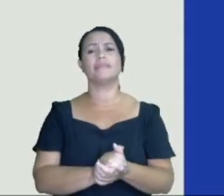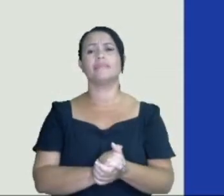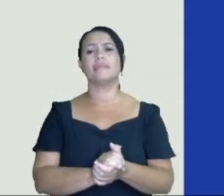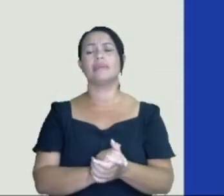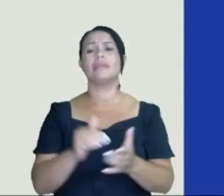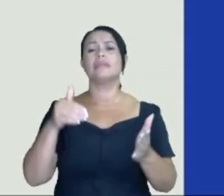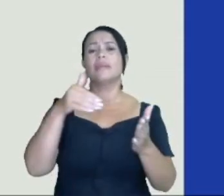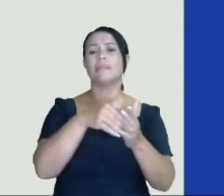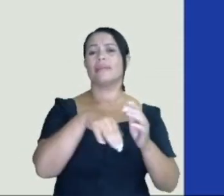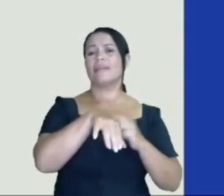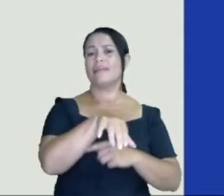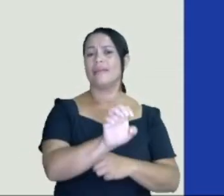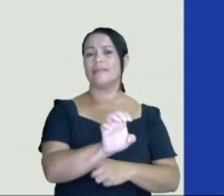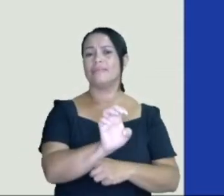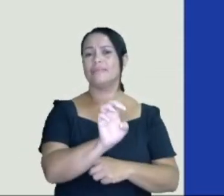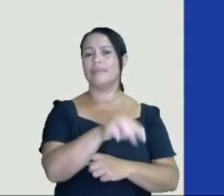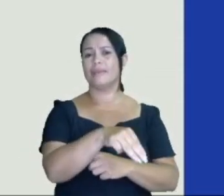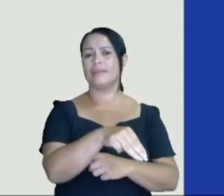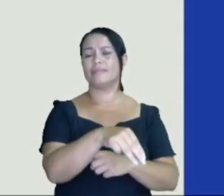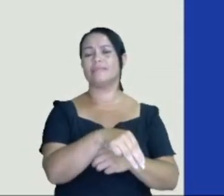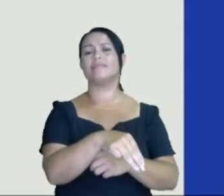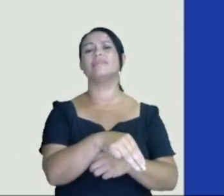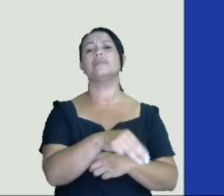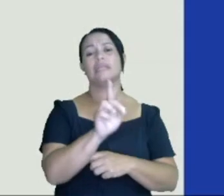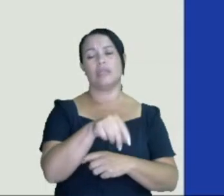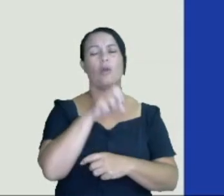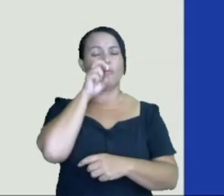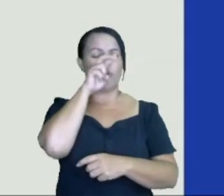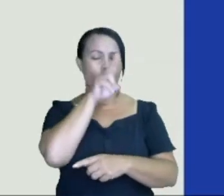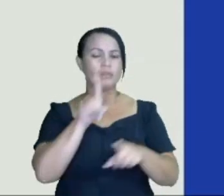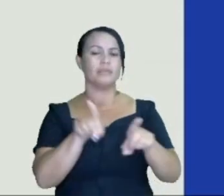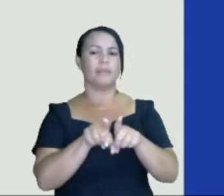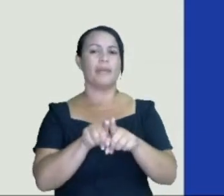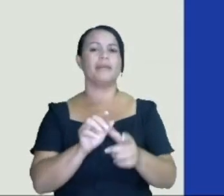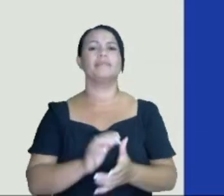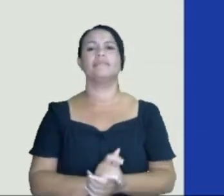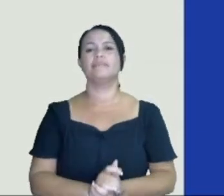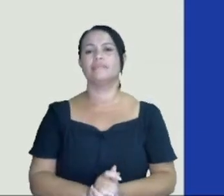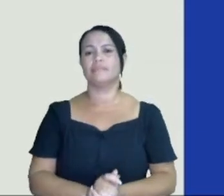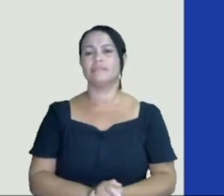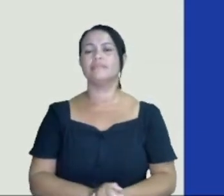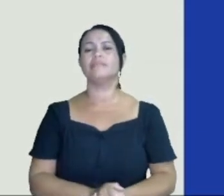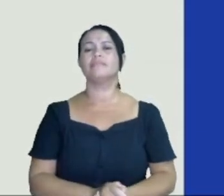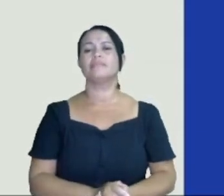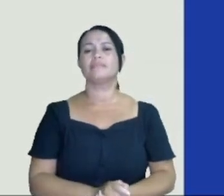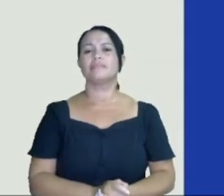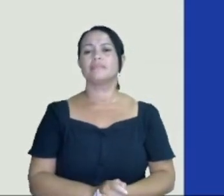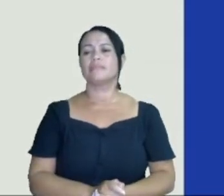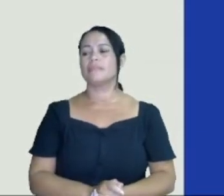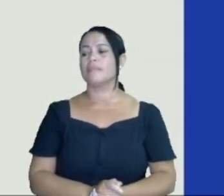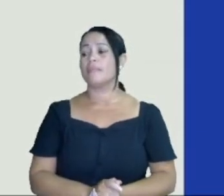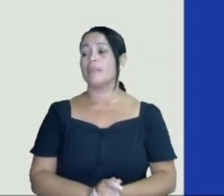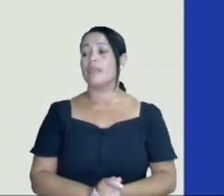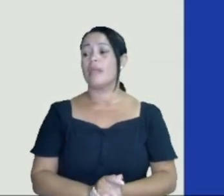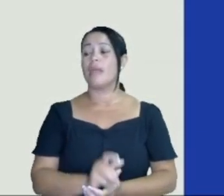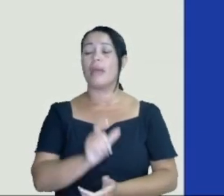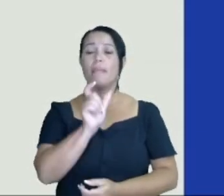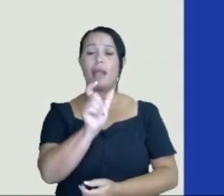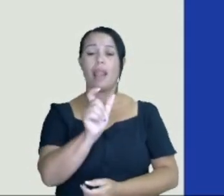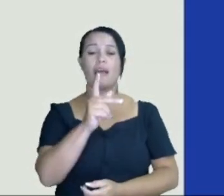porque termina em e mais forte também, a última sílaba mais forte. E a